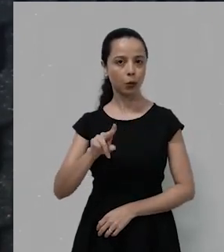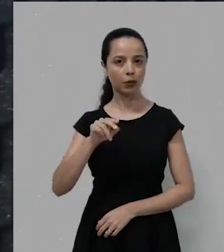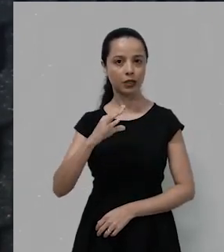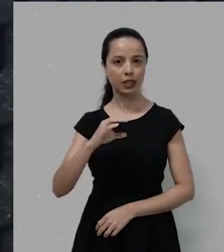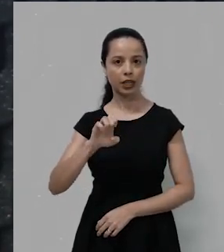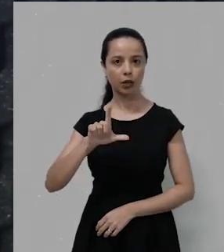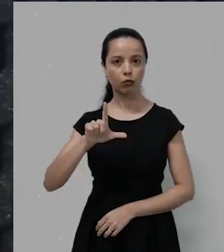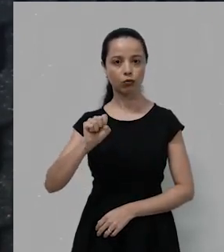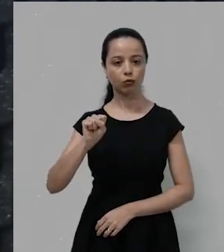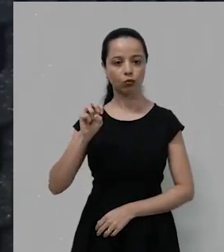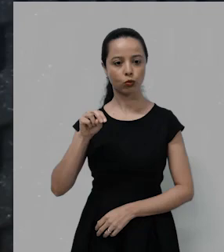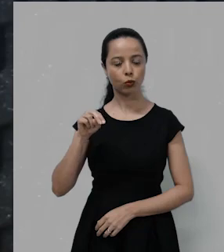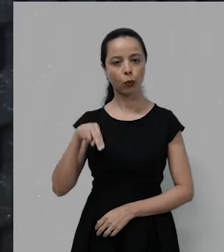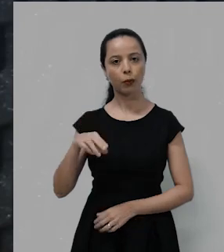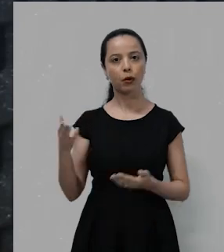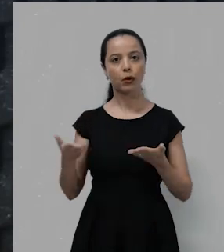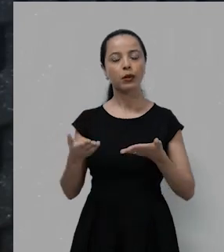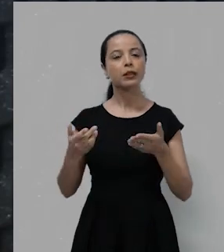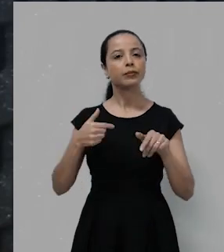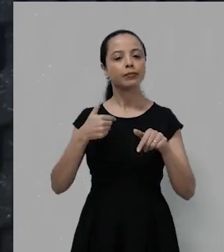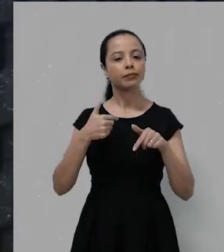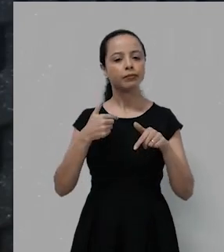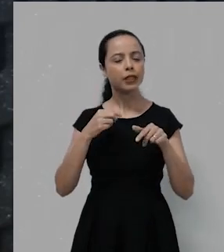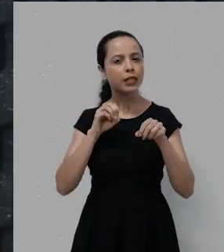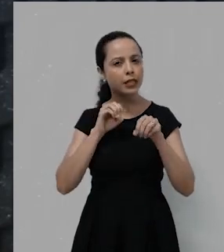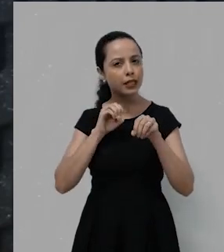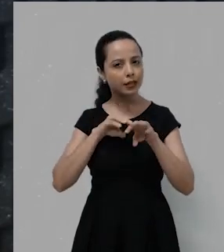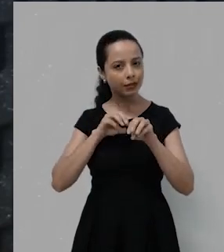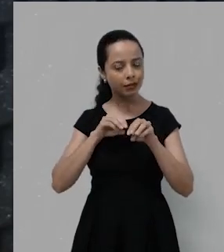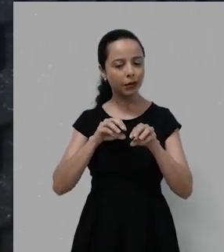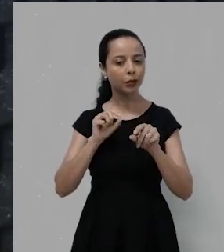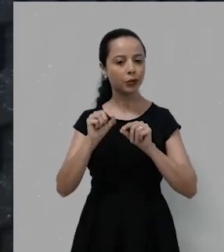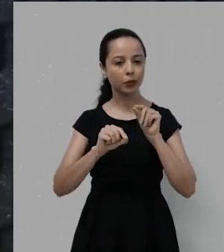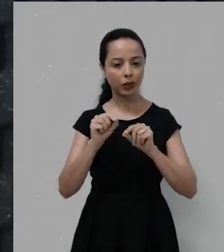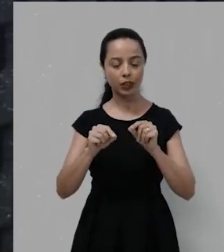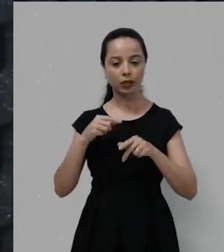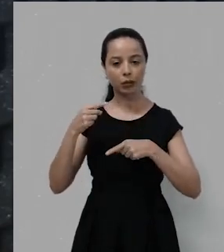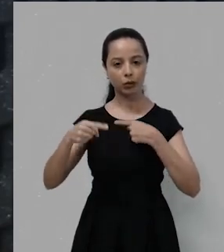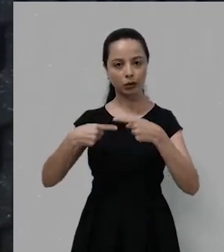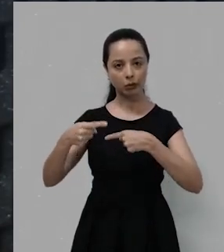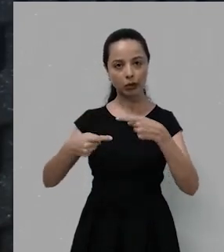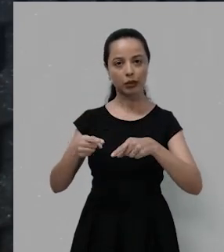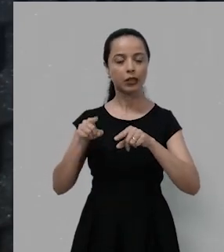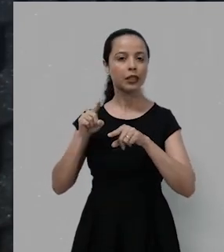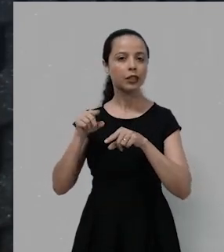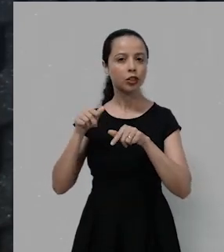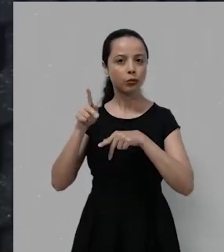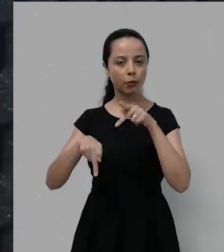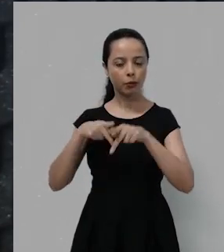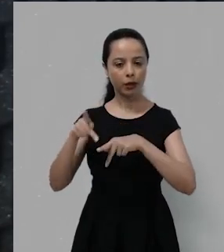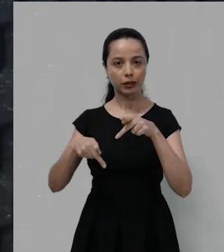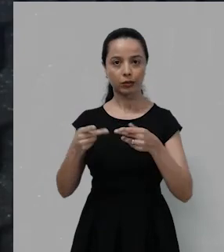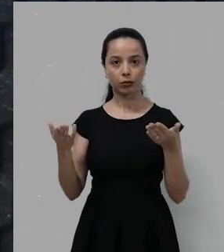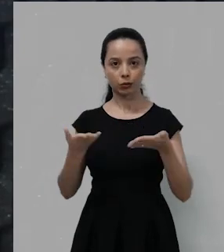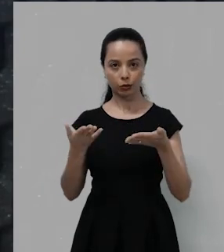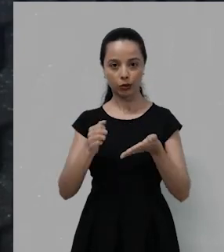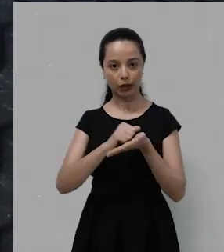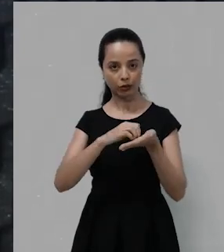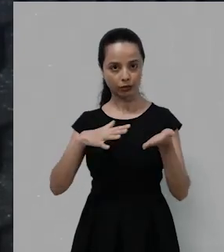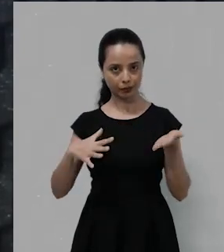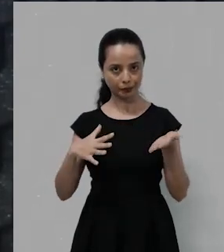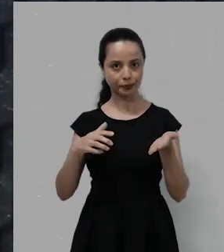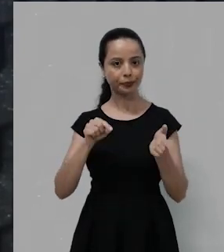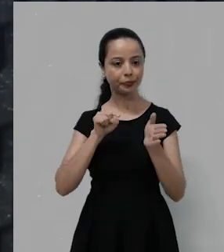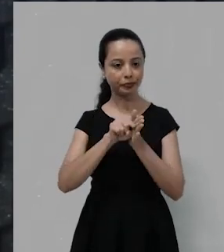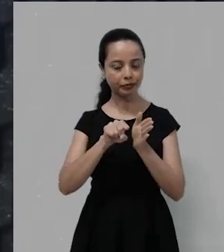pessoal, ainda trabalhar sobre dinâmica de populações. Nós vamos estudar um pouco através de exercícios, tá bom? Então, a primeira questão, ela diz